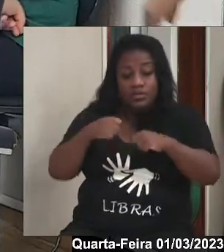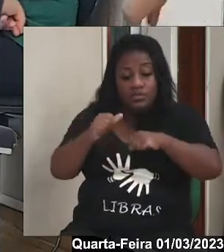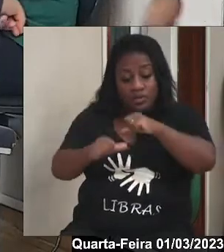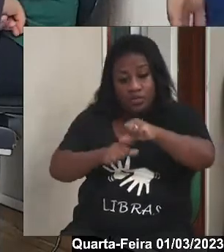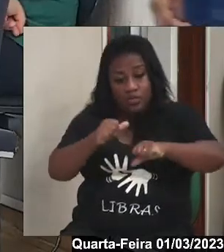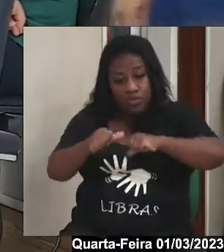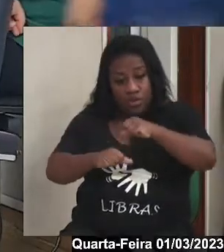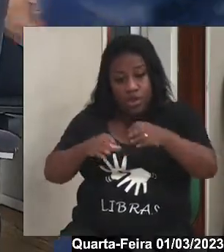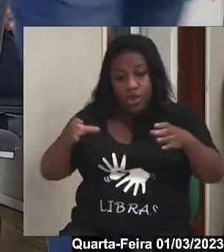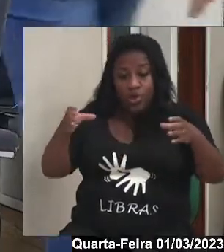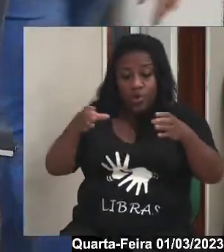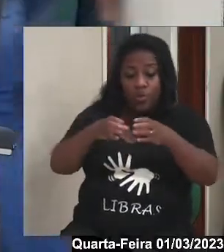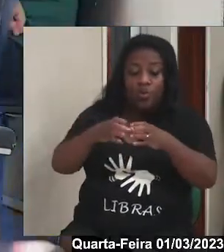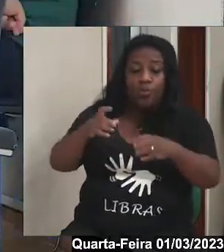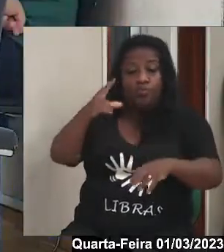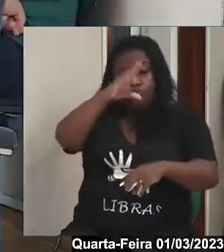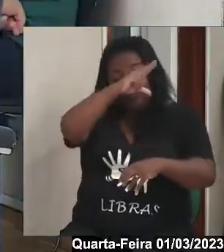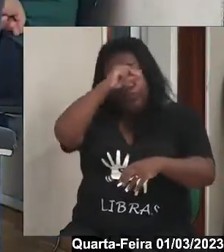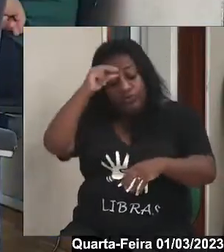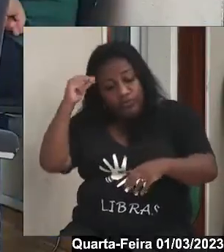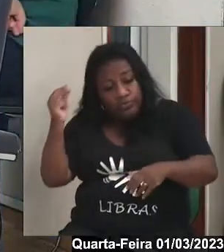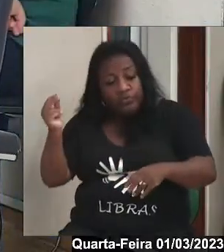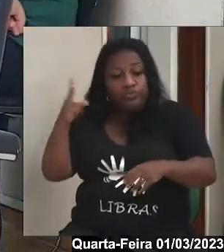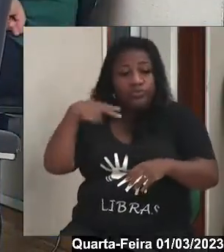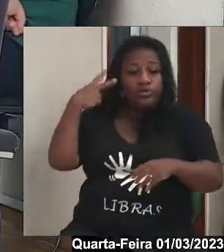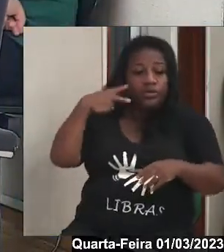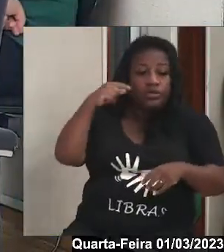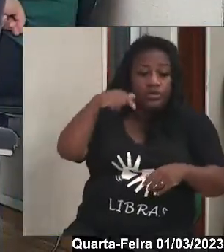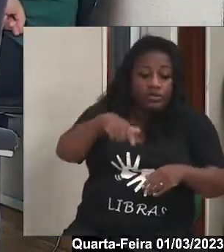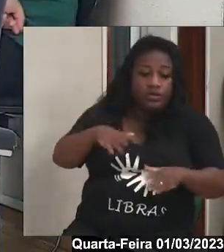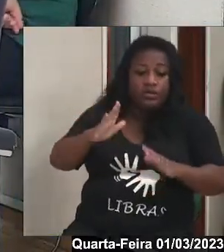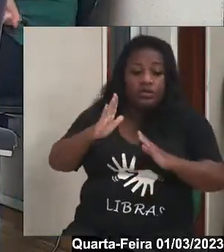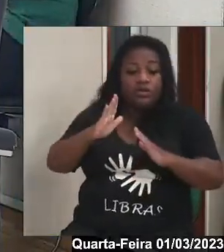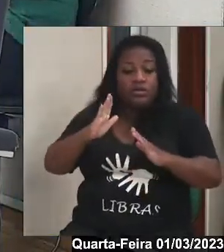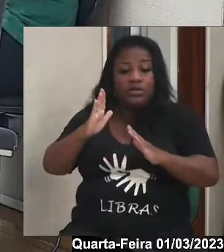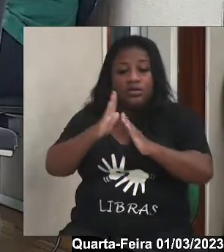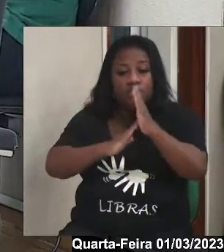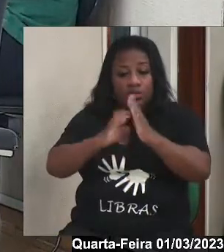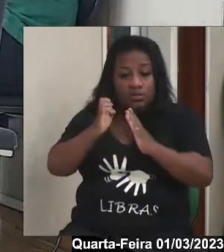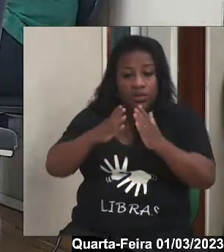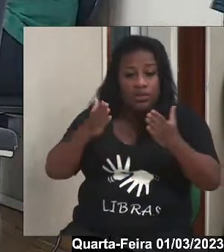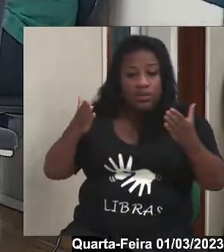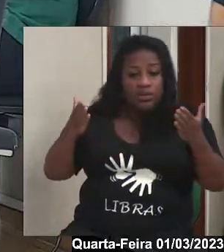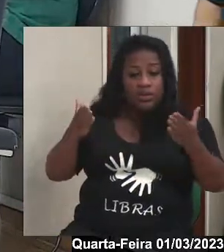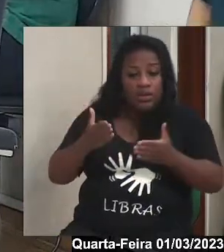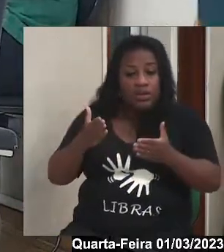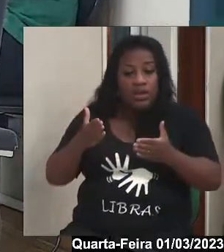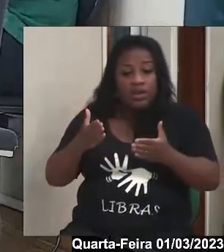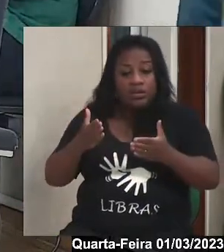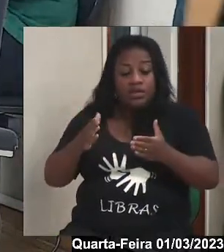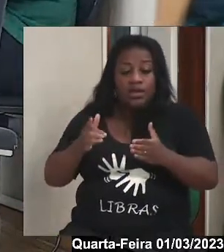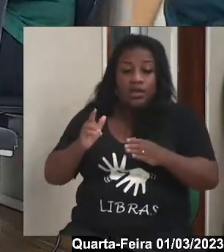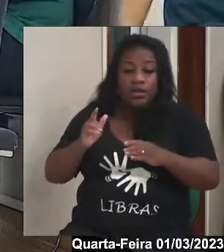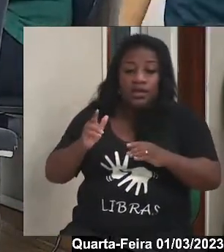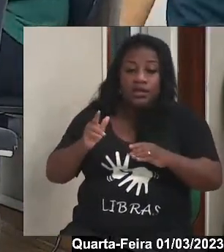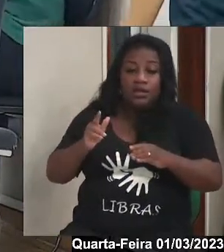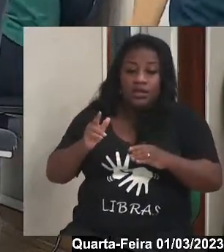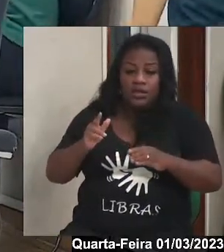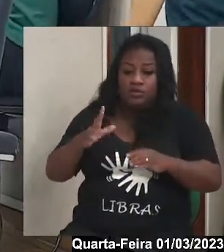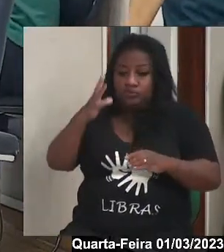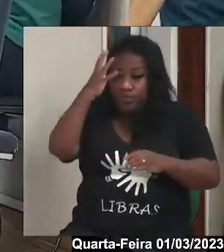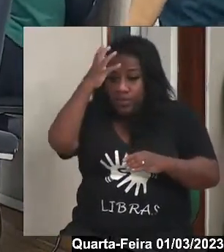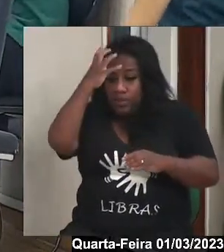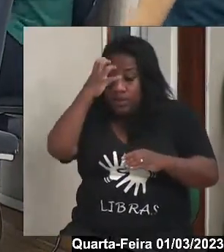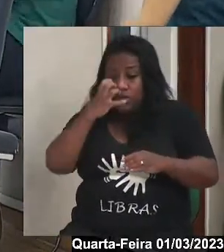esse tipo de coisa, que não ajude esse tipo de coisa, mas sim que lute contra esse tipo de abordagem e de